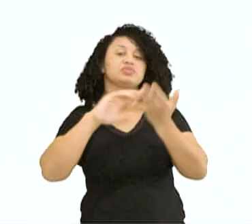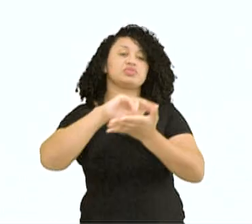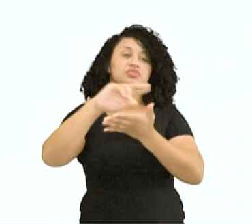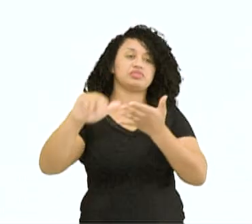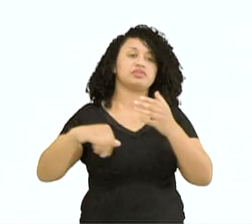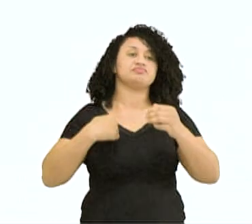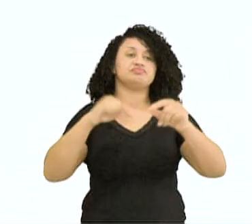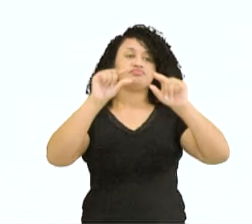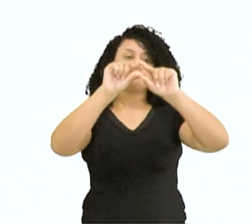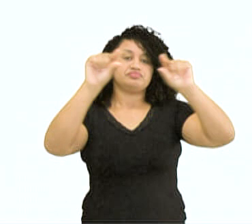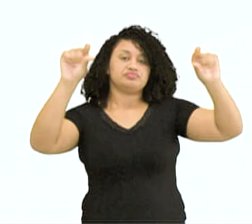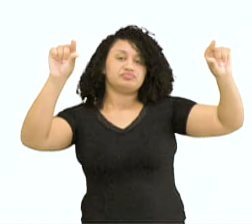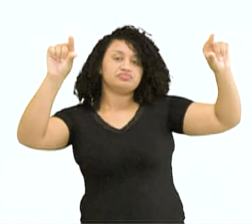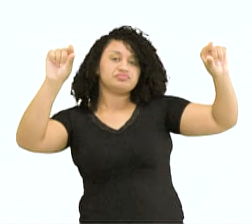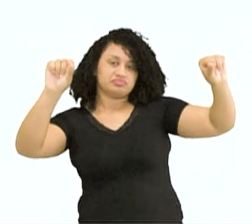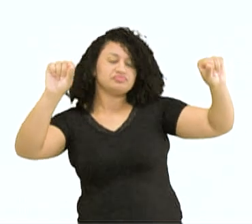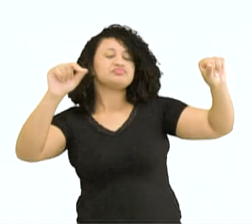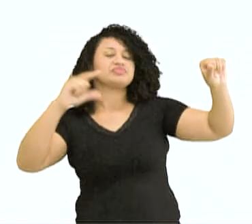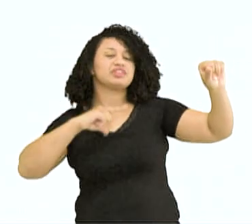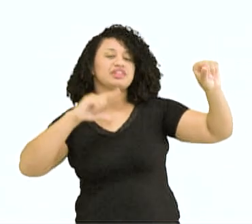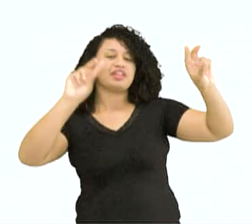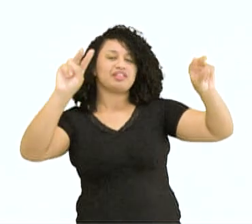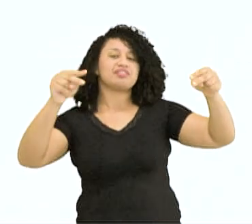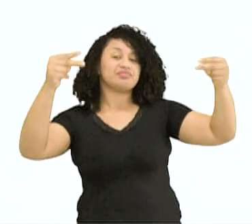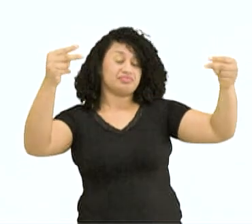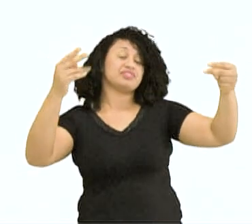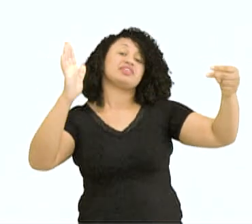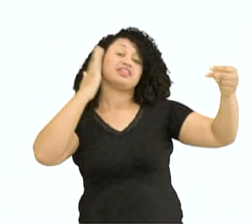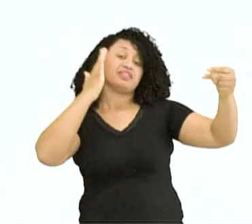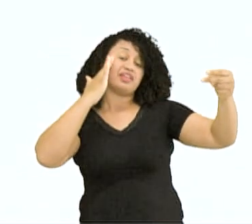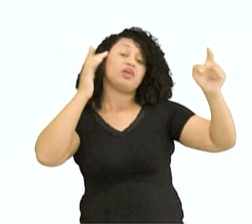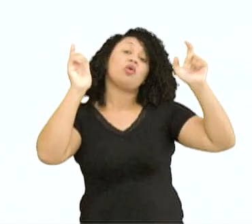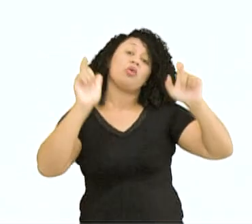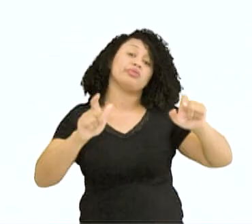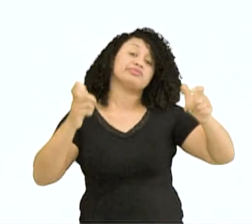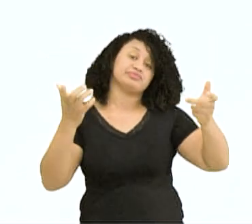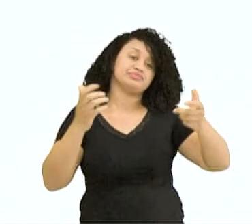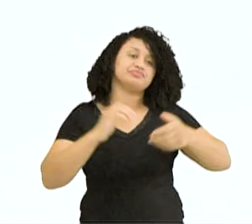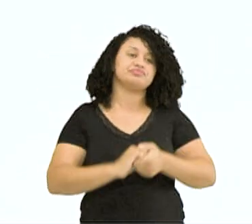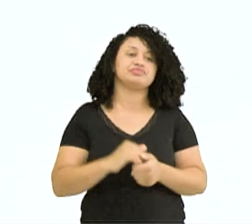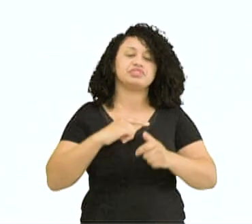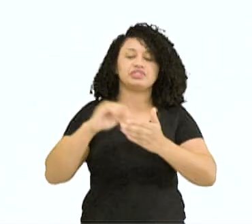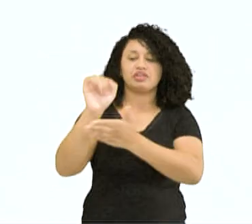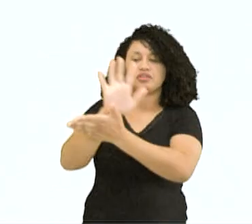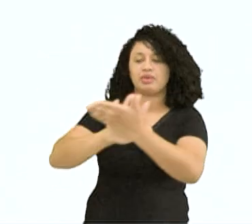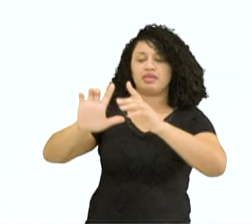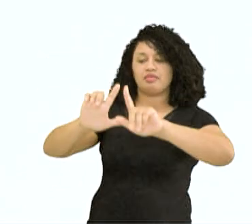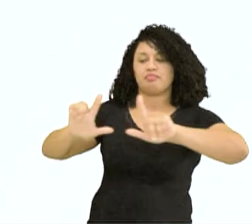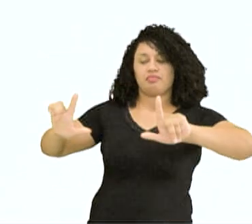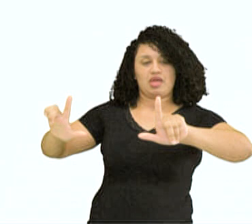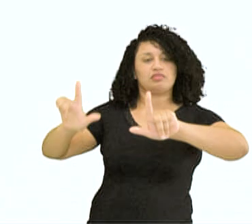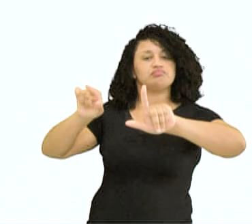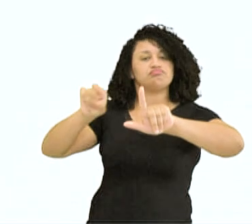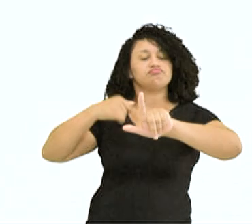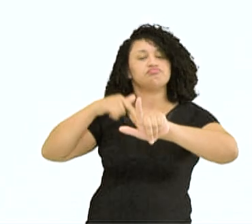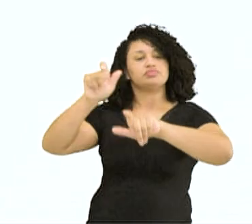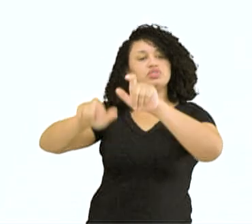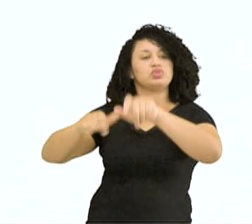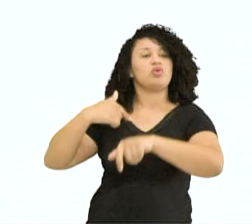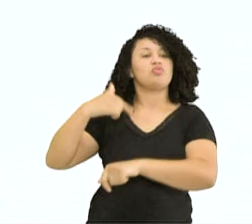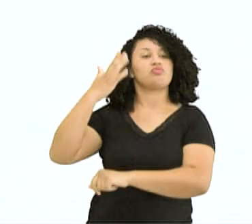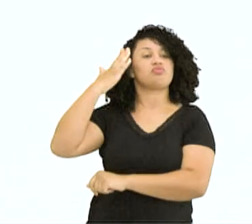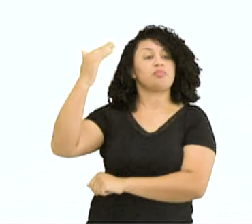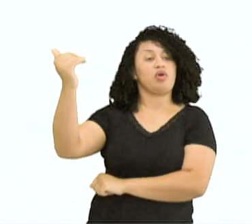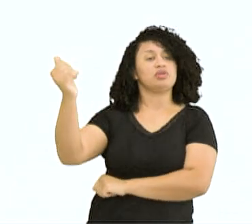Pelo endereço em cima, eu já sei de onde que eu tirei esse texto. Tenho a figura de uma pessoa